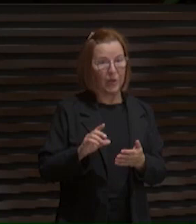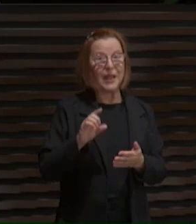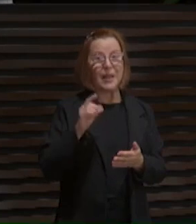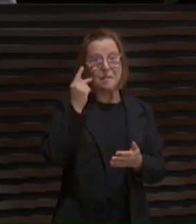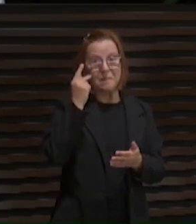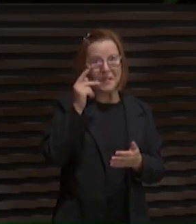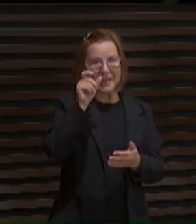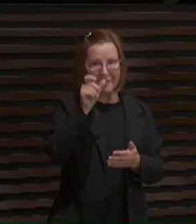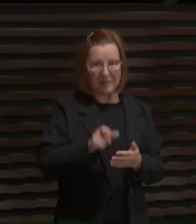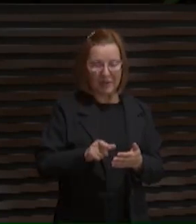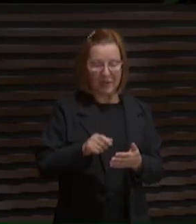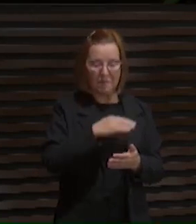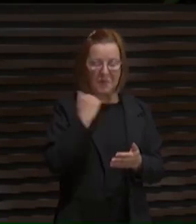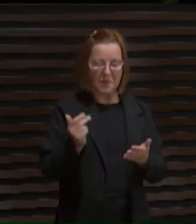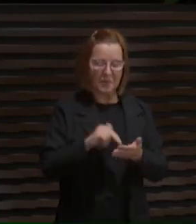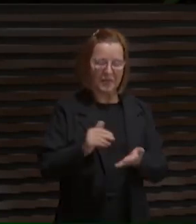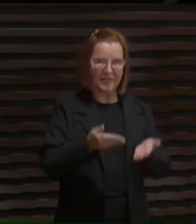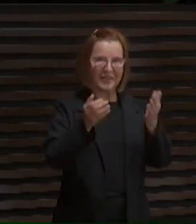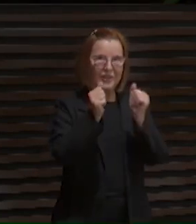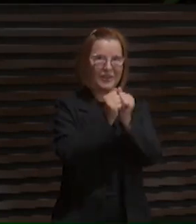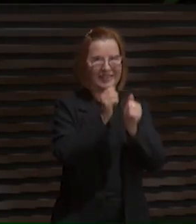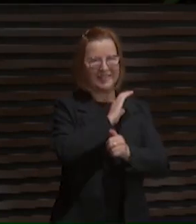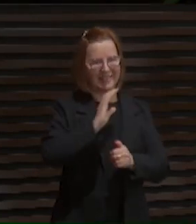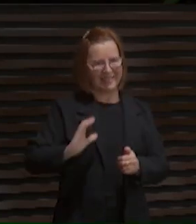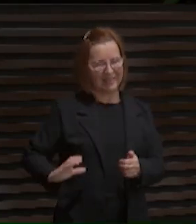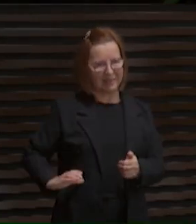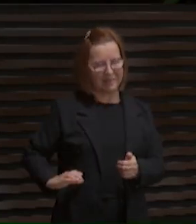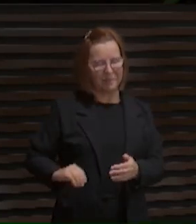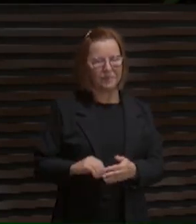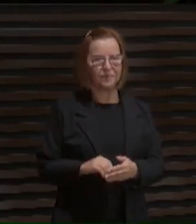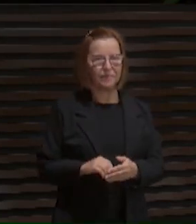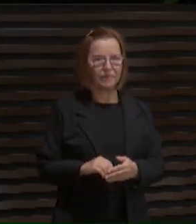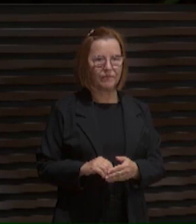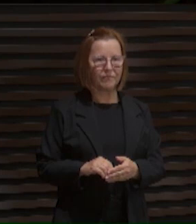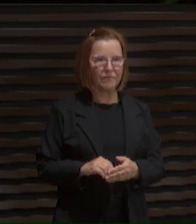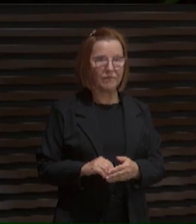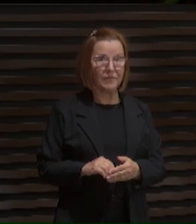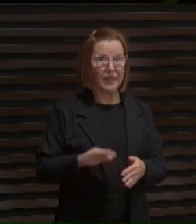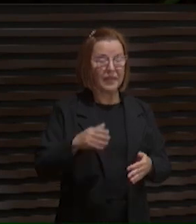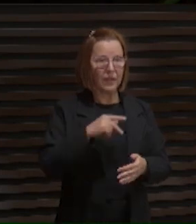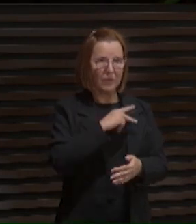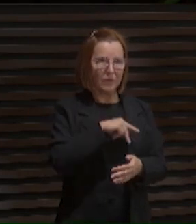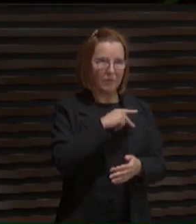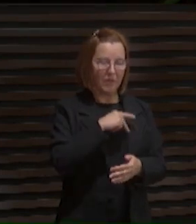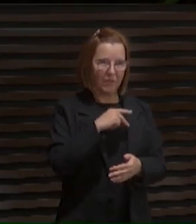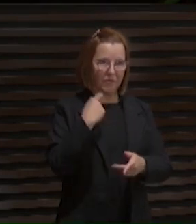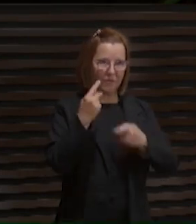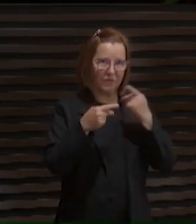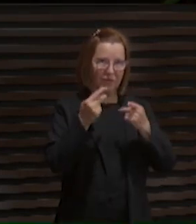E para aquele que ressuscitou juntamente com ele. Então é nesse ponto que Paulo nos traz a